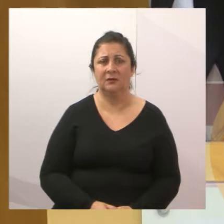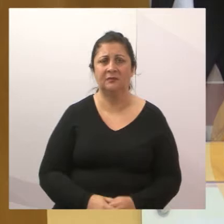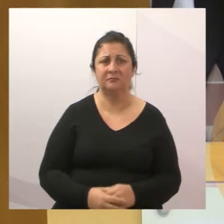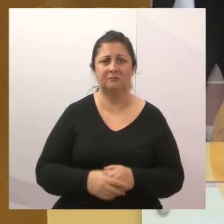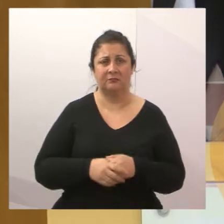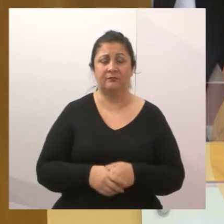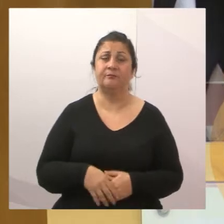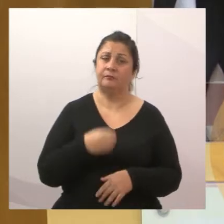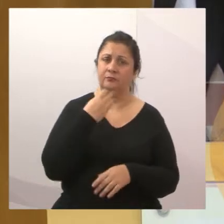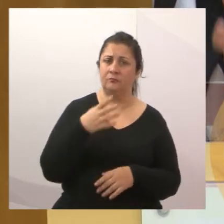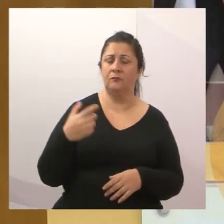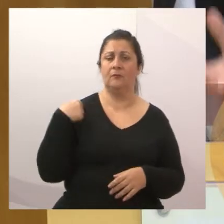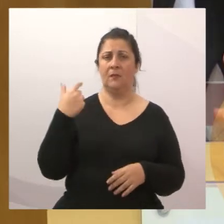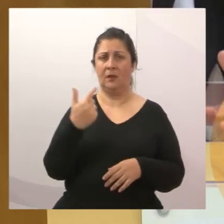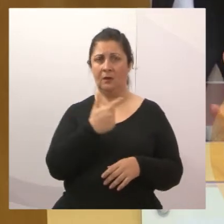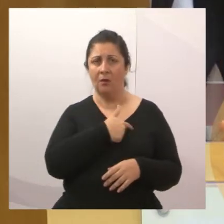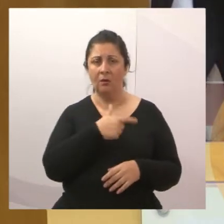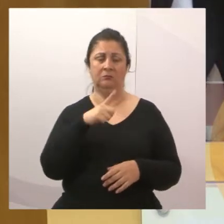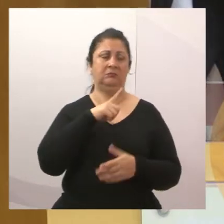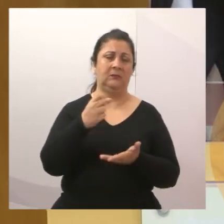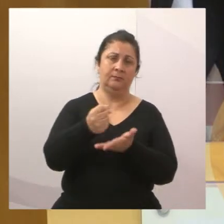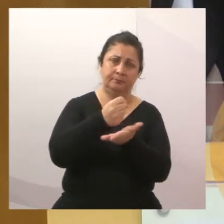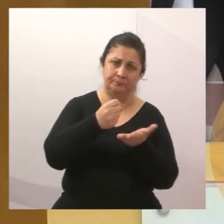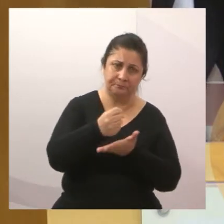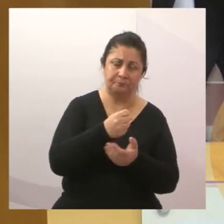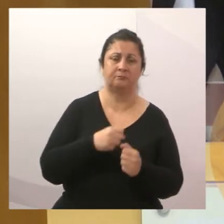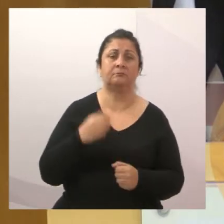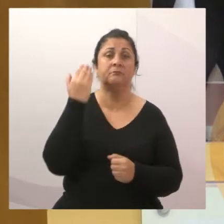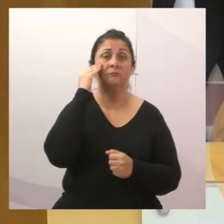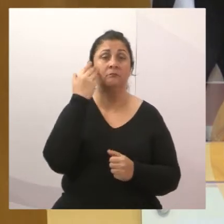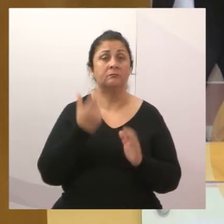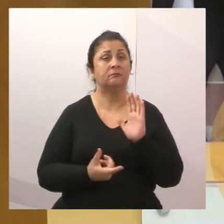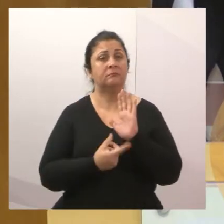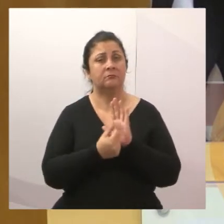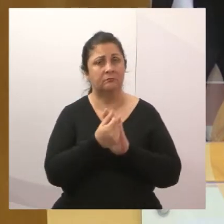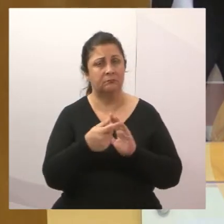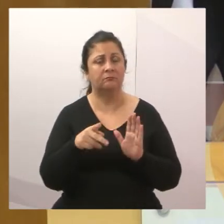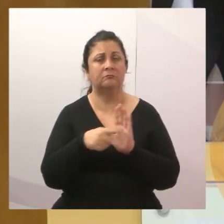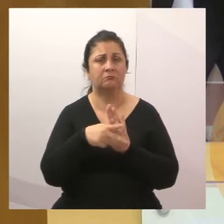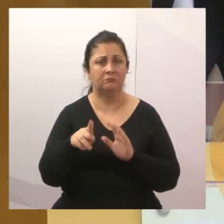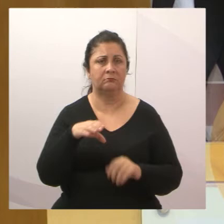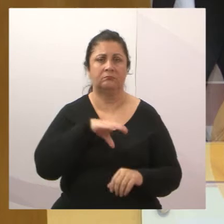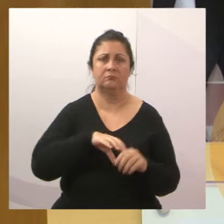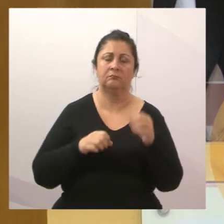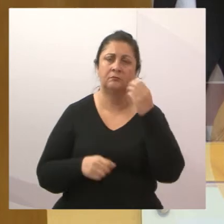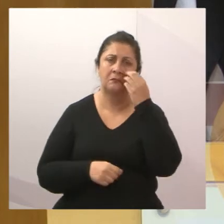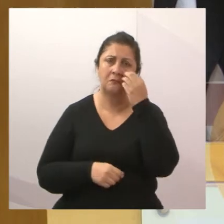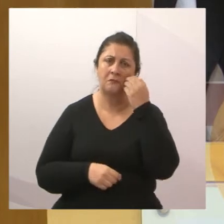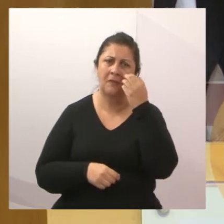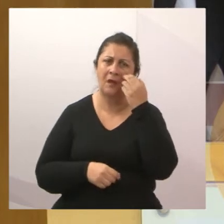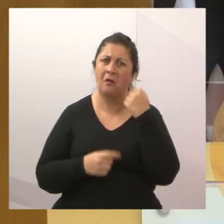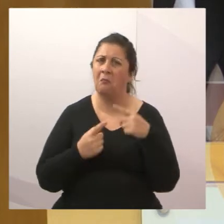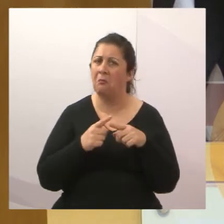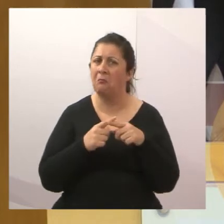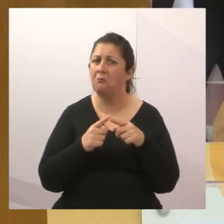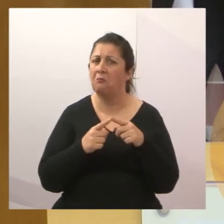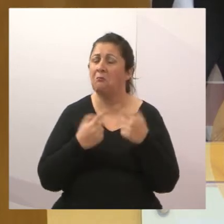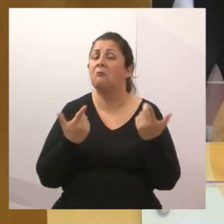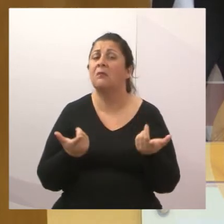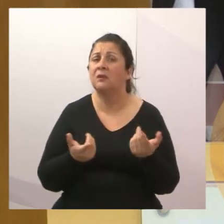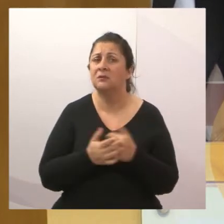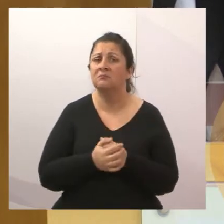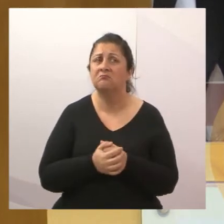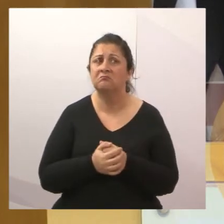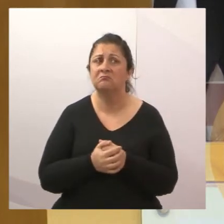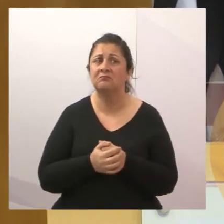Isso faz com que a gente tenha fundamentos, que a gente entenda as receitas do município, os investimentos, mas há